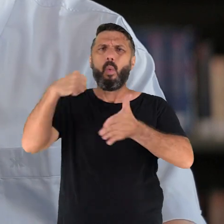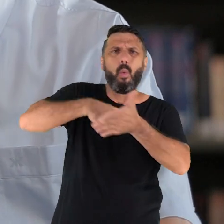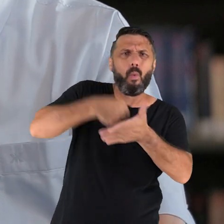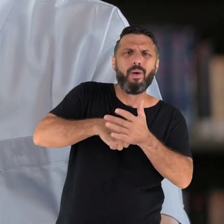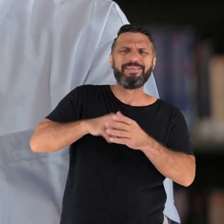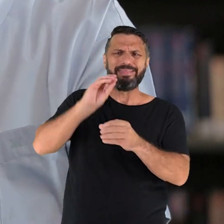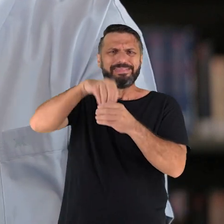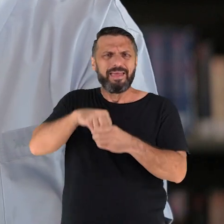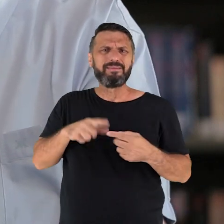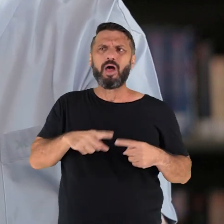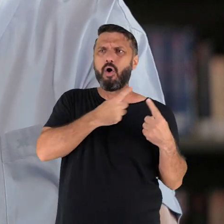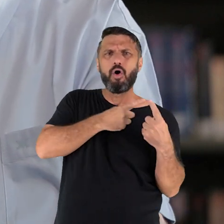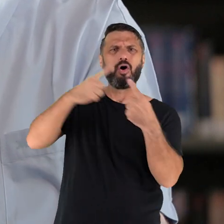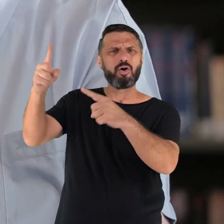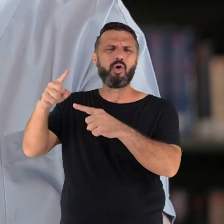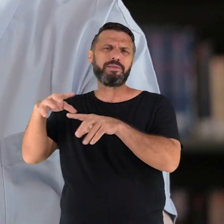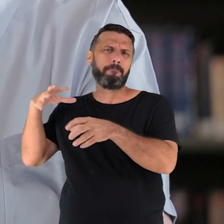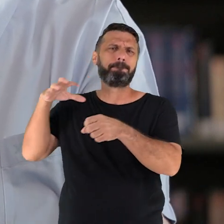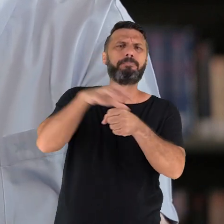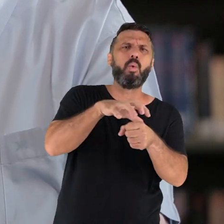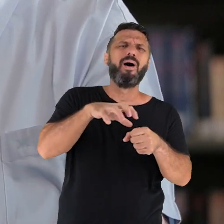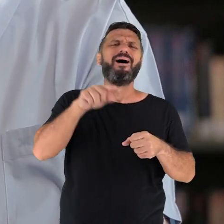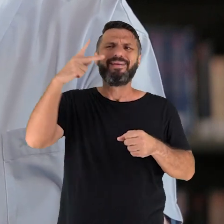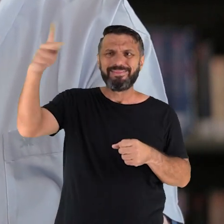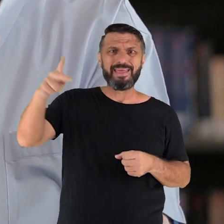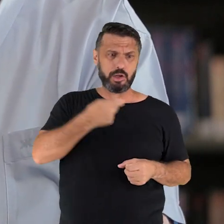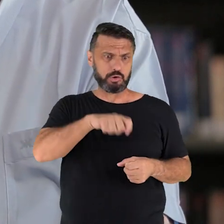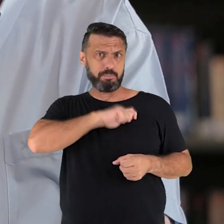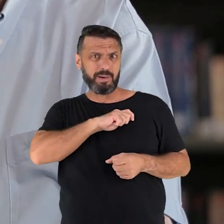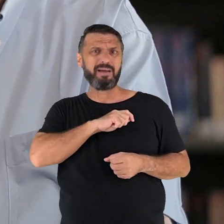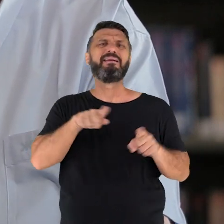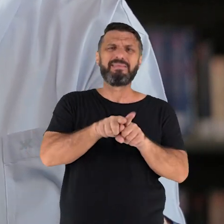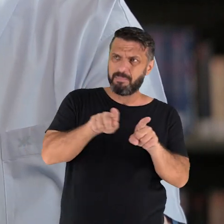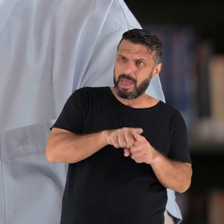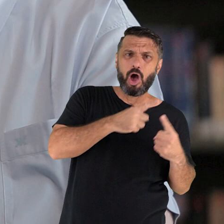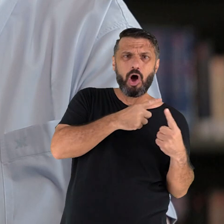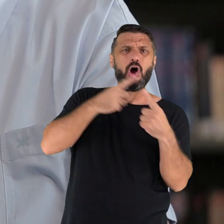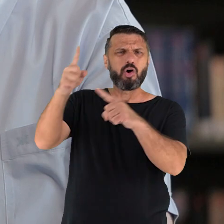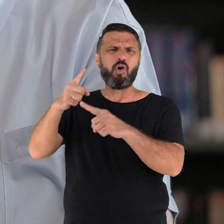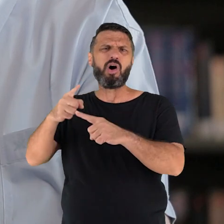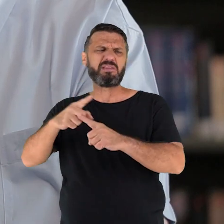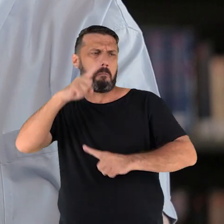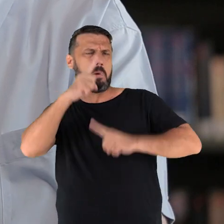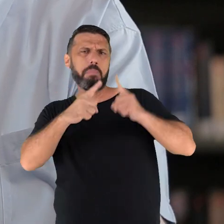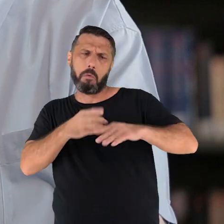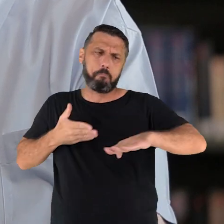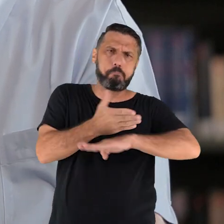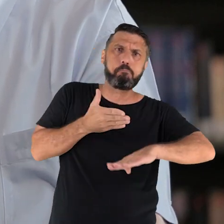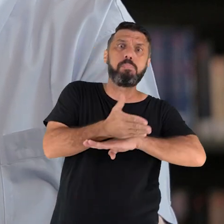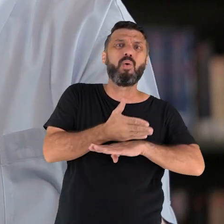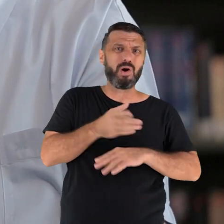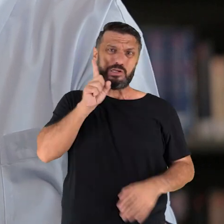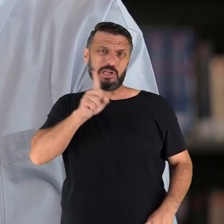as lutas contra a dominação espanhola, todas as lutas contra a ingerência dos